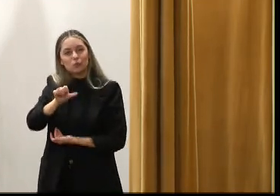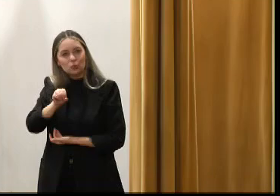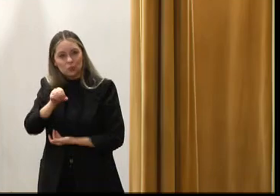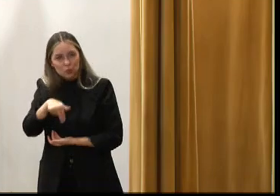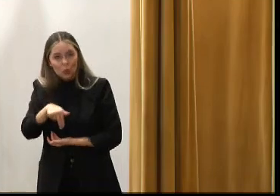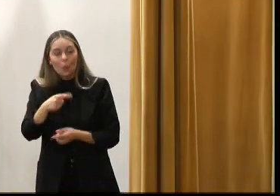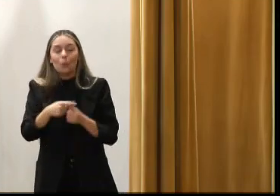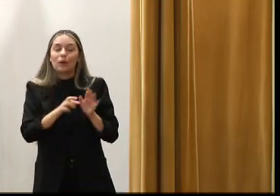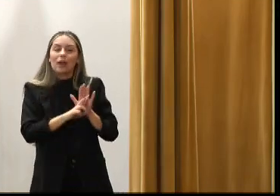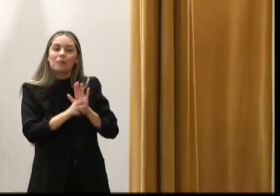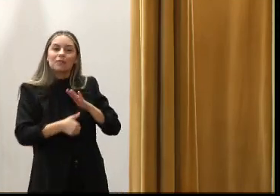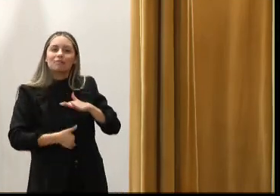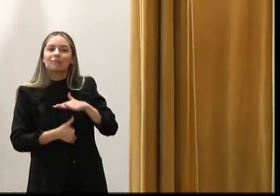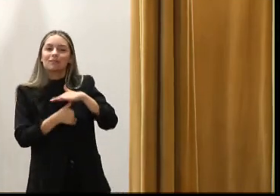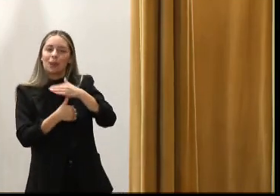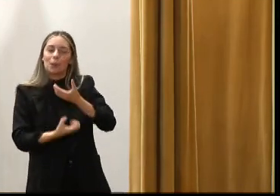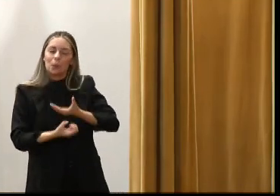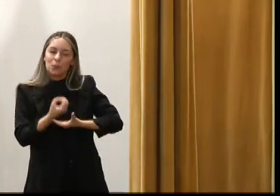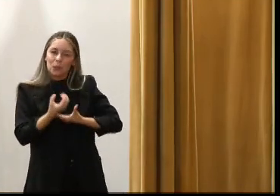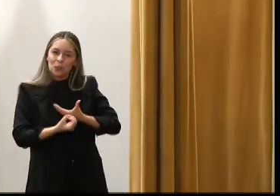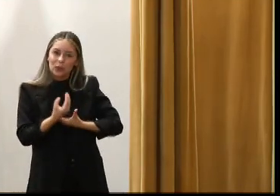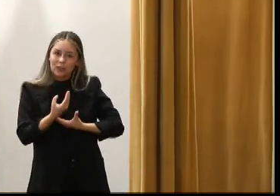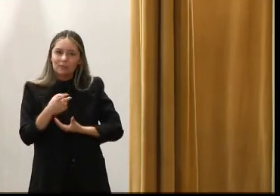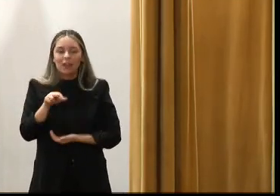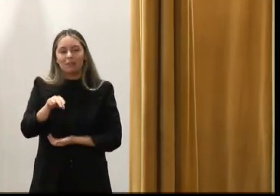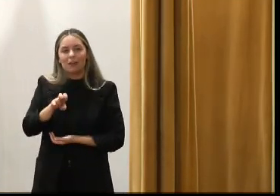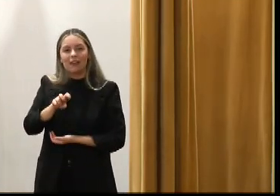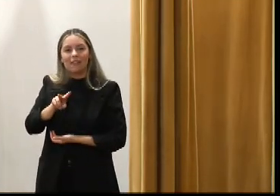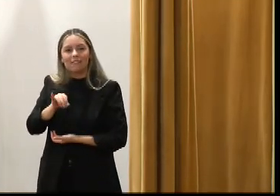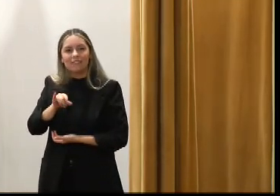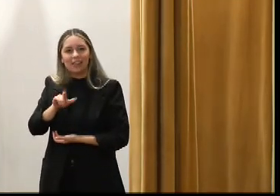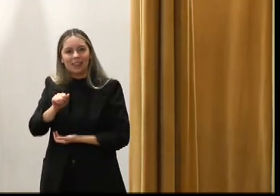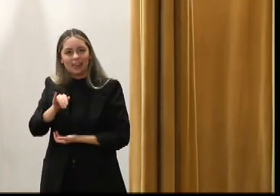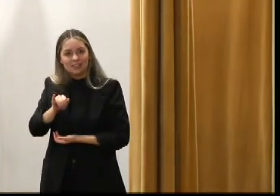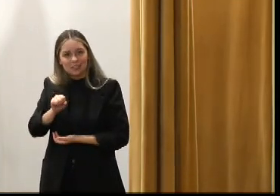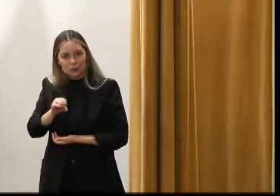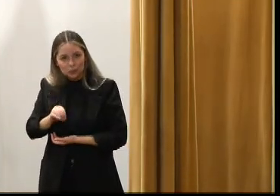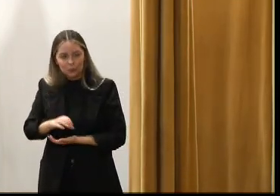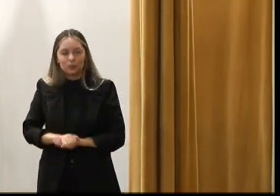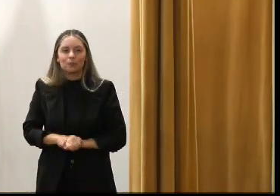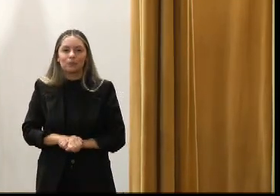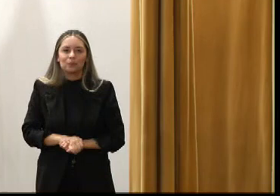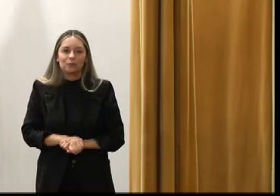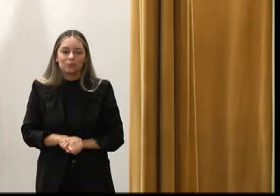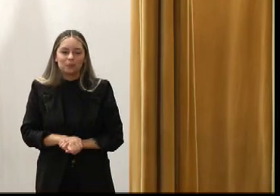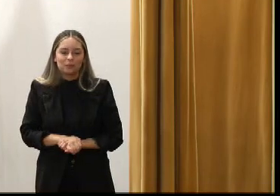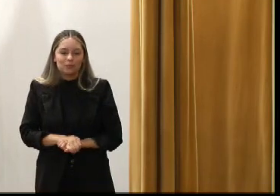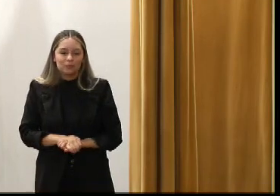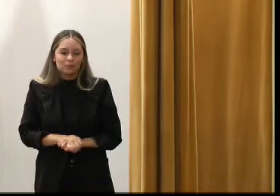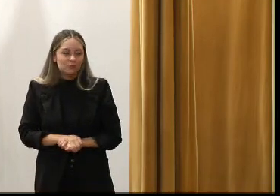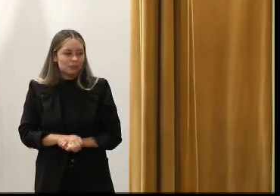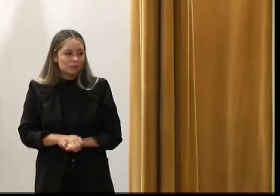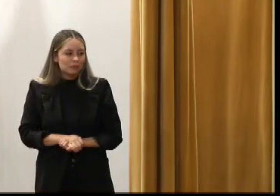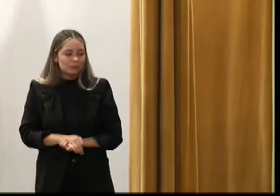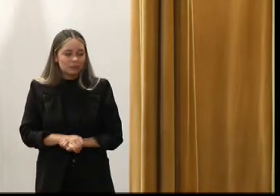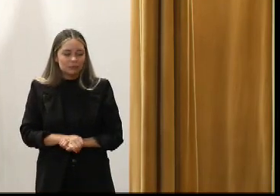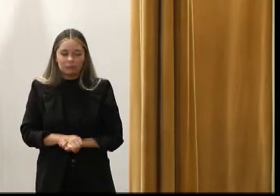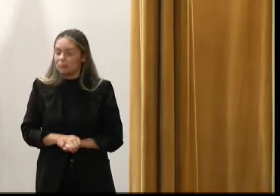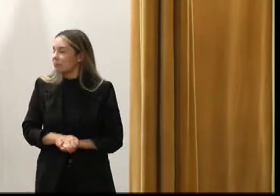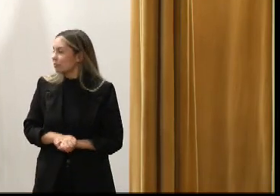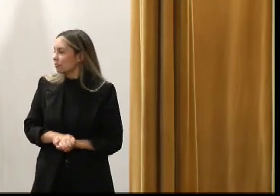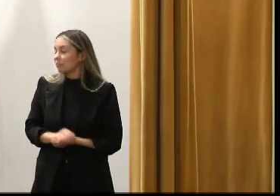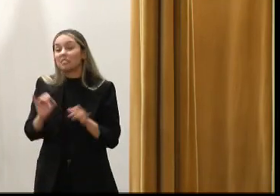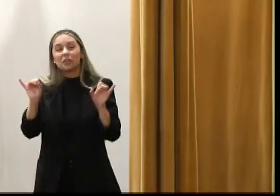representa o magnífico reitor da PUC-RS, irmão Evilásio Francisco Borges Teixeira. Olá, bom